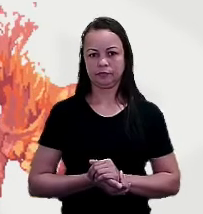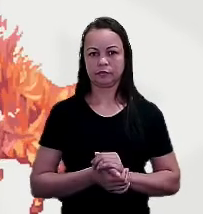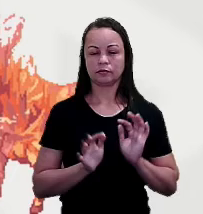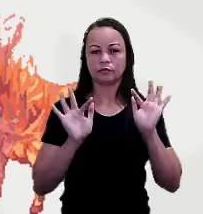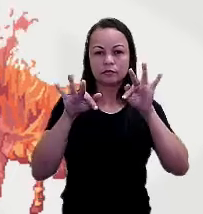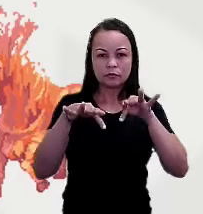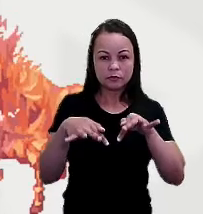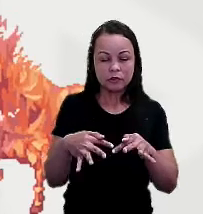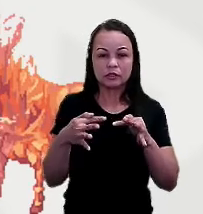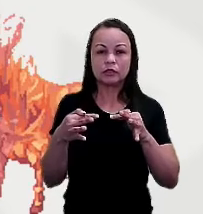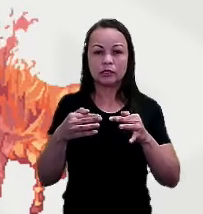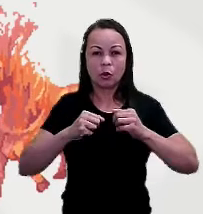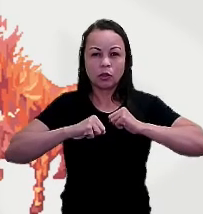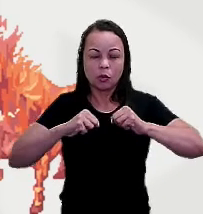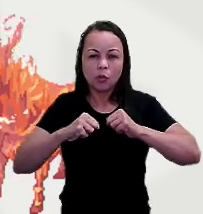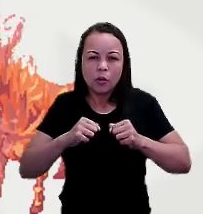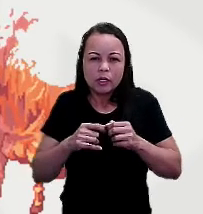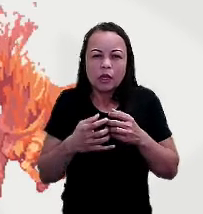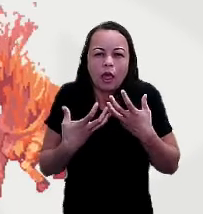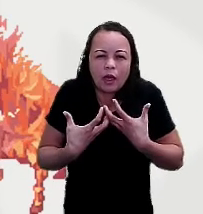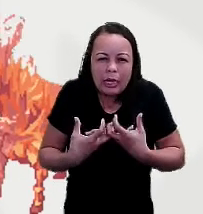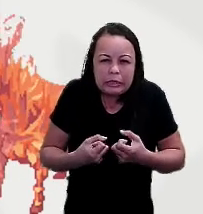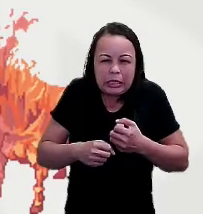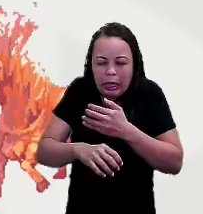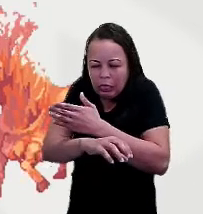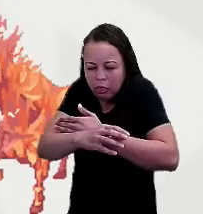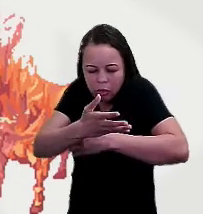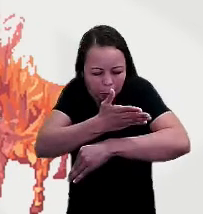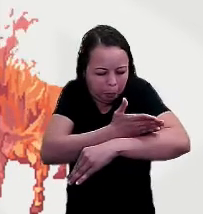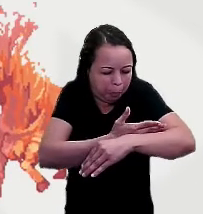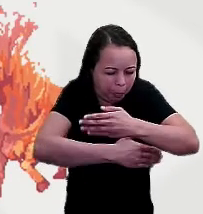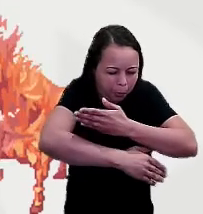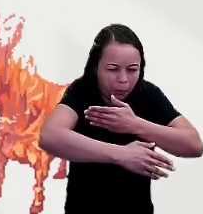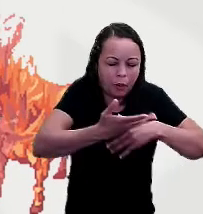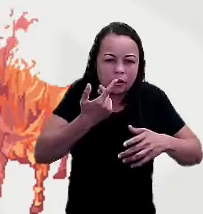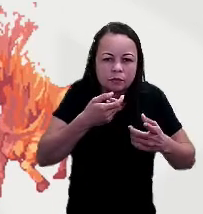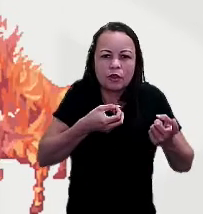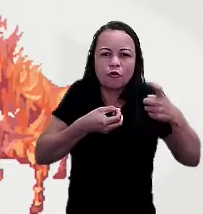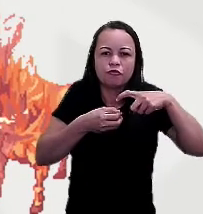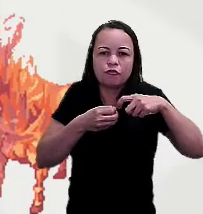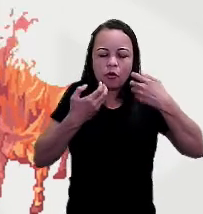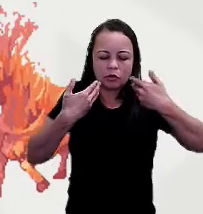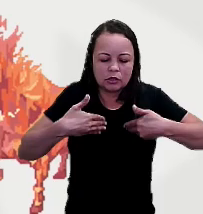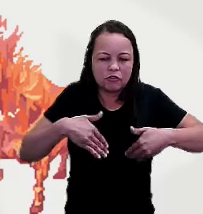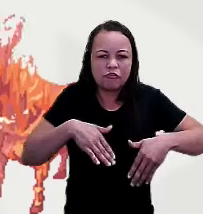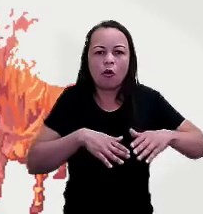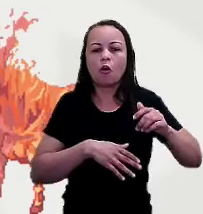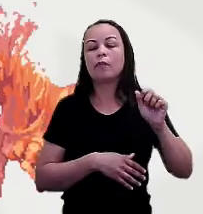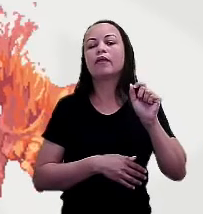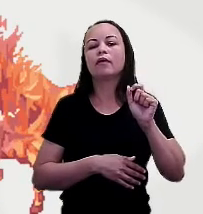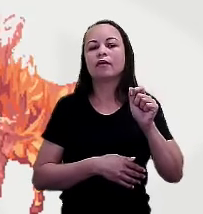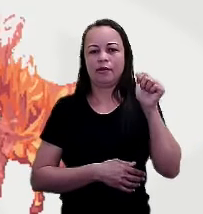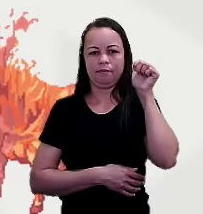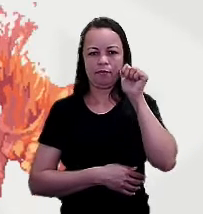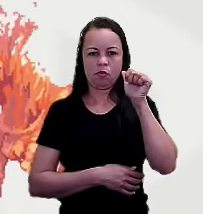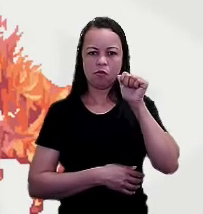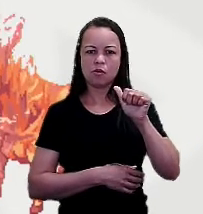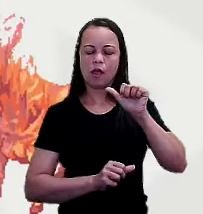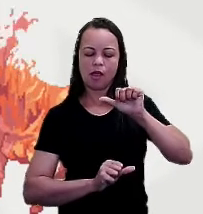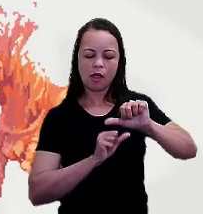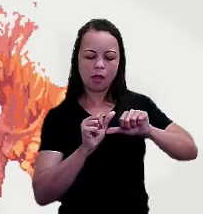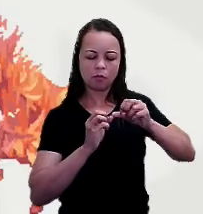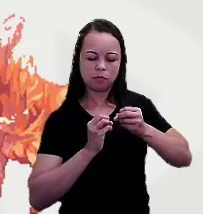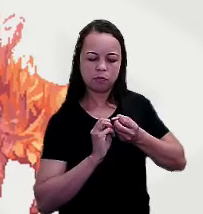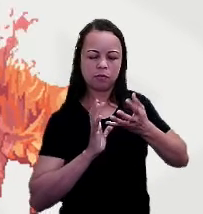de madrugada, cansada e toda ferida, volta a ter sua antiga forma de mulher. O encanto